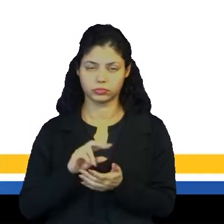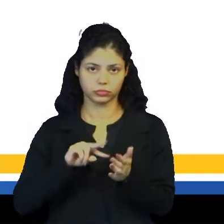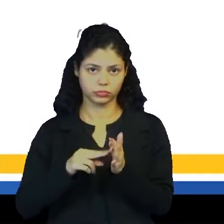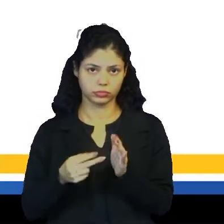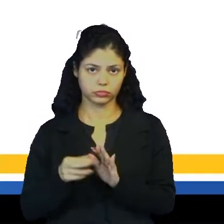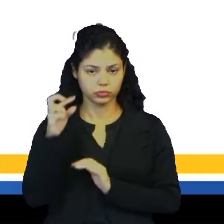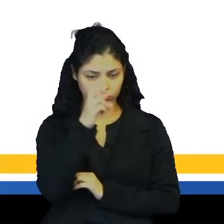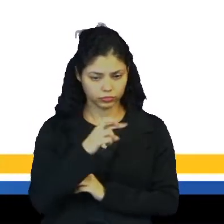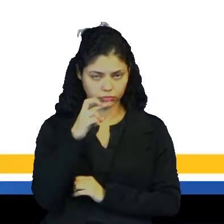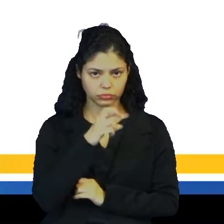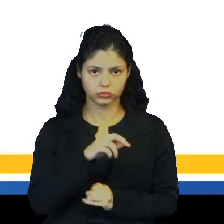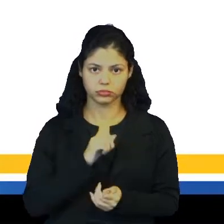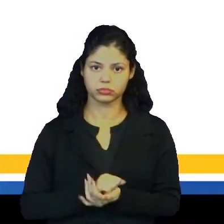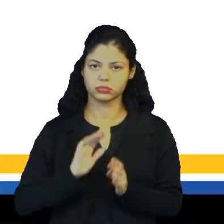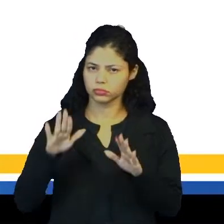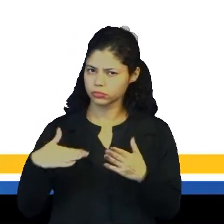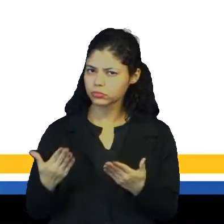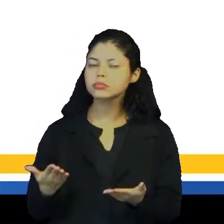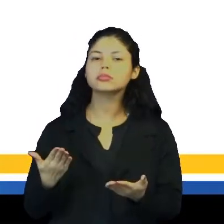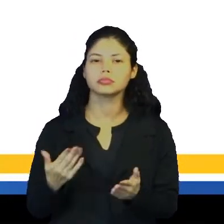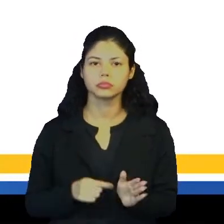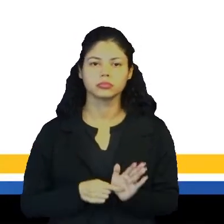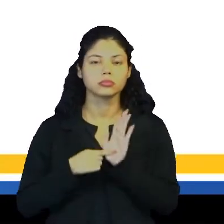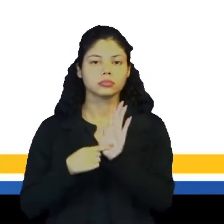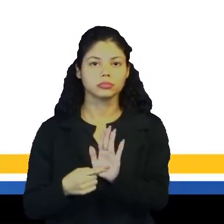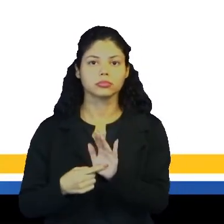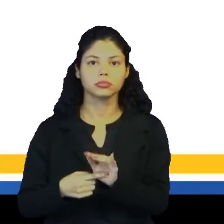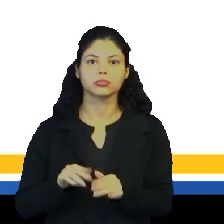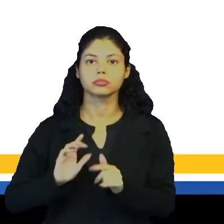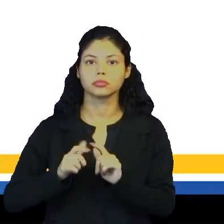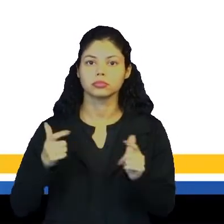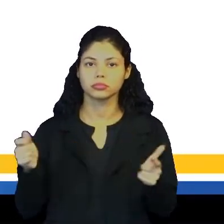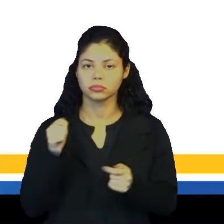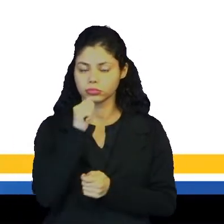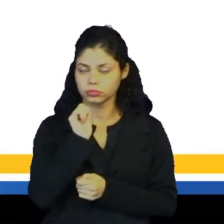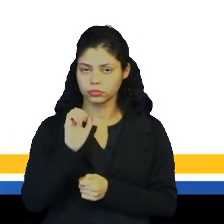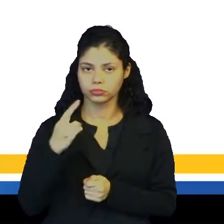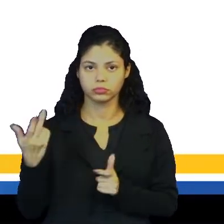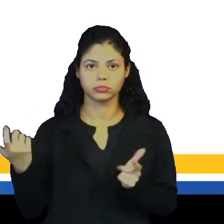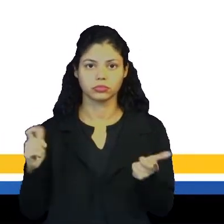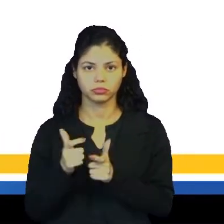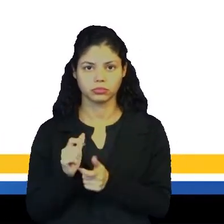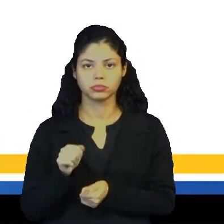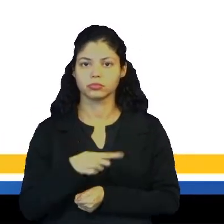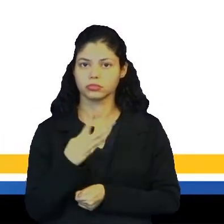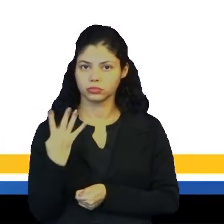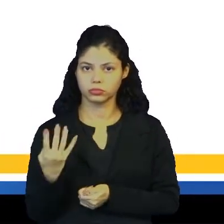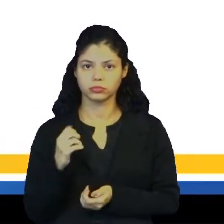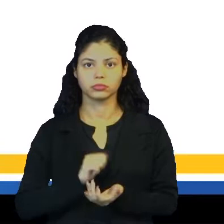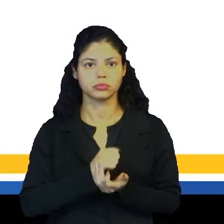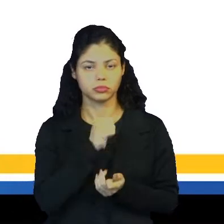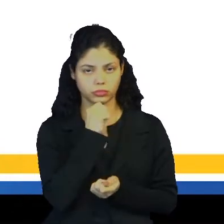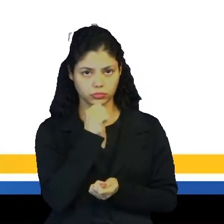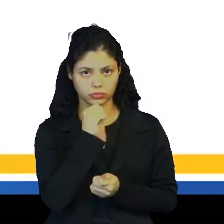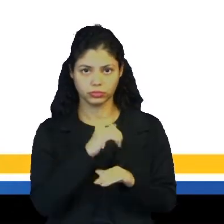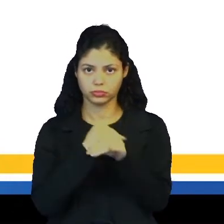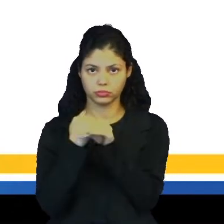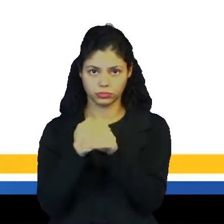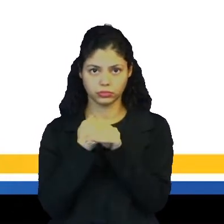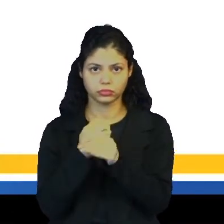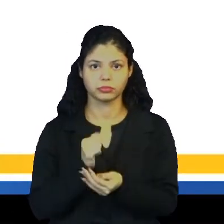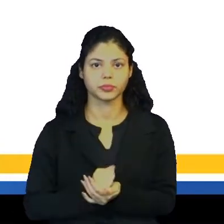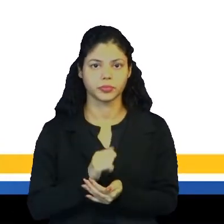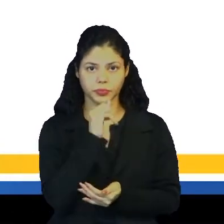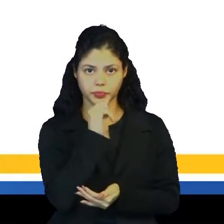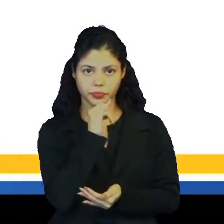significa analisar qual representa a maior ou menor quantidade ou se elas são iguais.